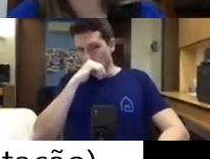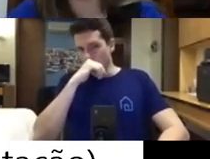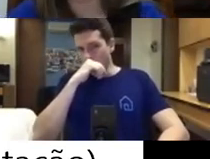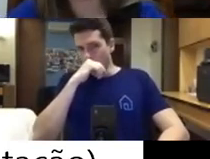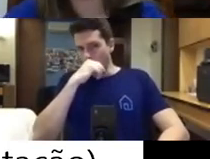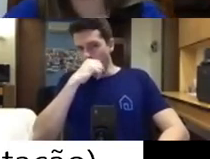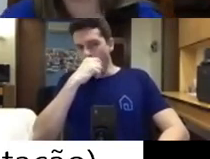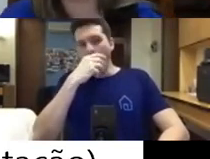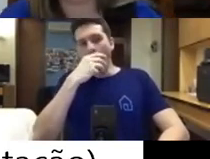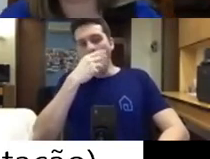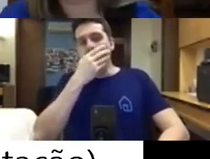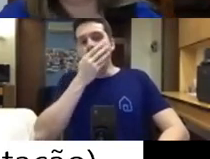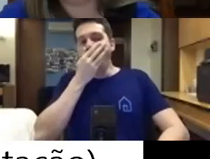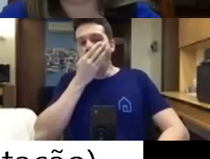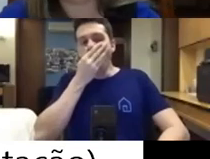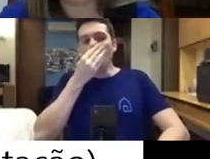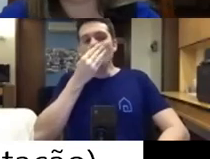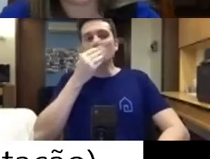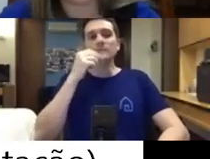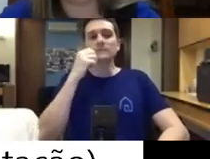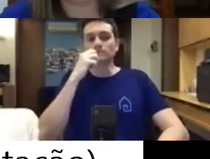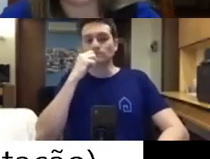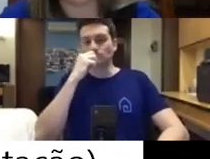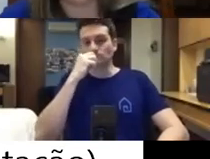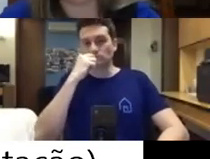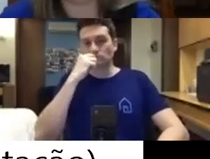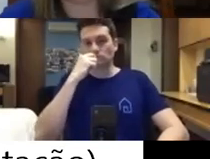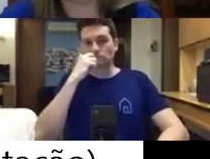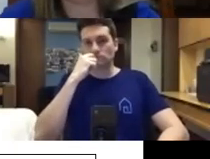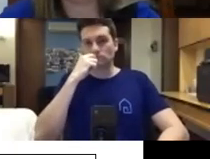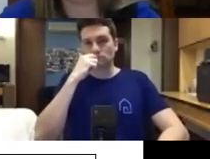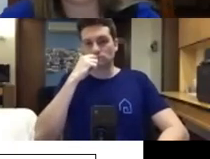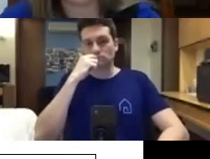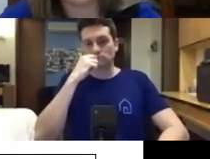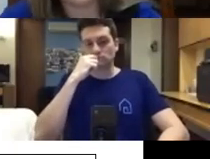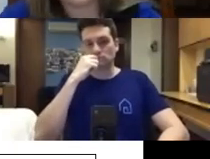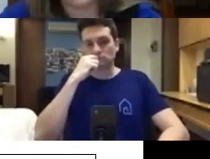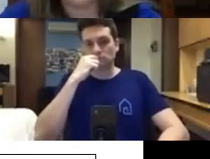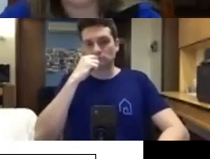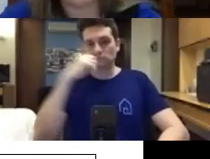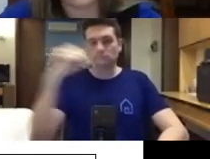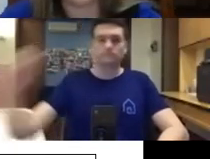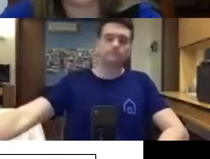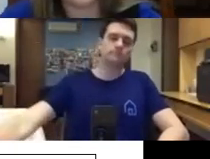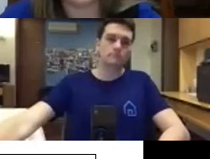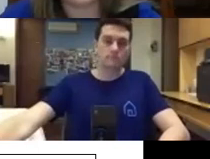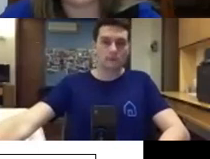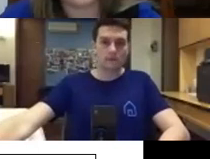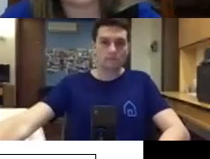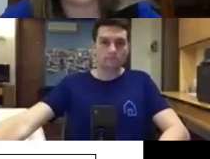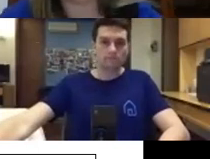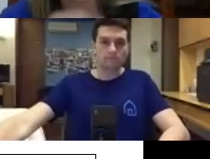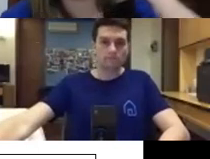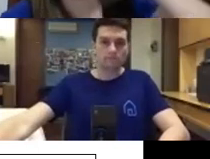em tensões dentro do concreto, que vão me prejudicar a resistência, então. Aqui é um breve resumo, né, do